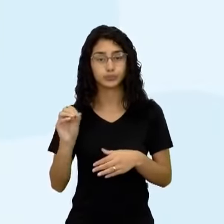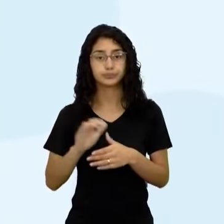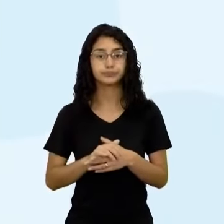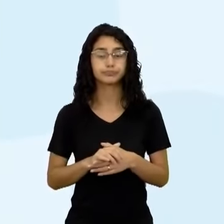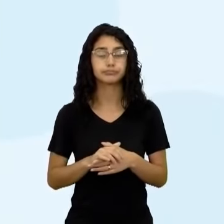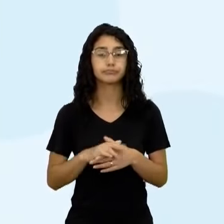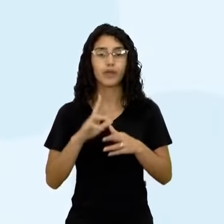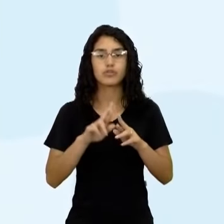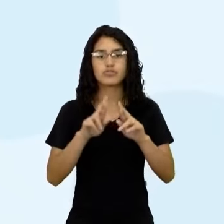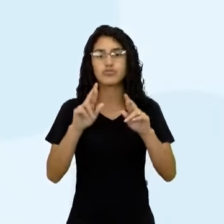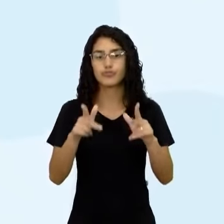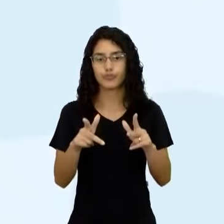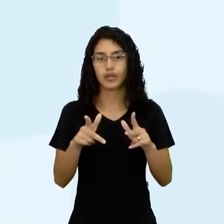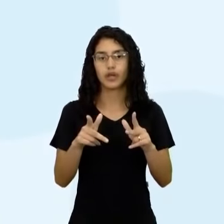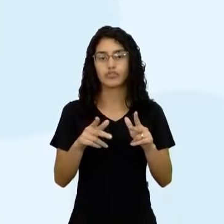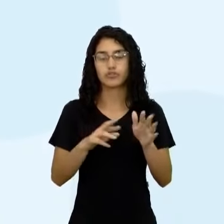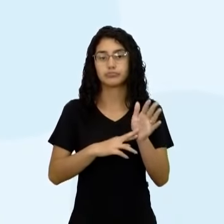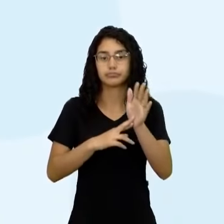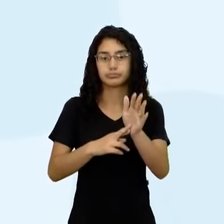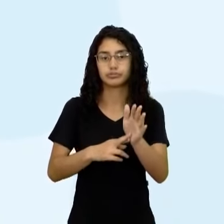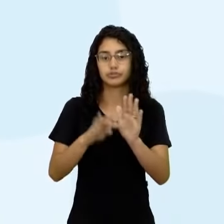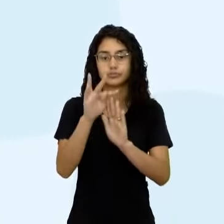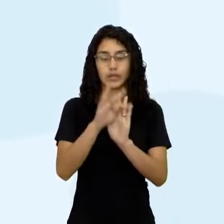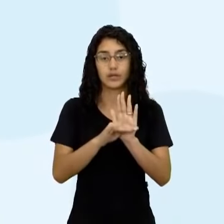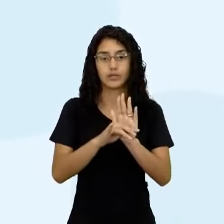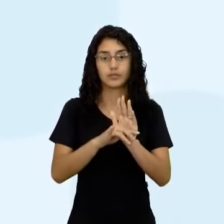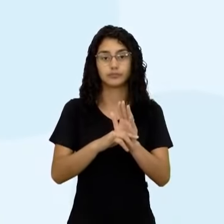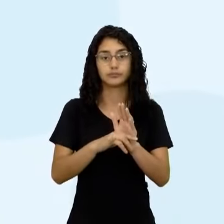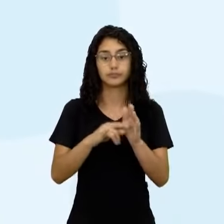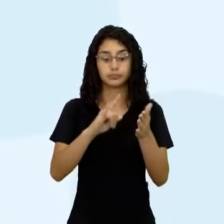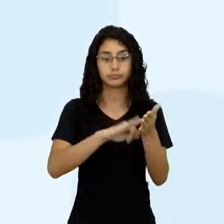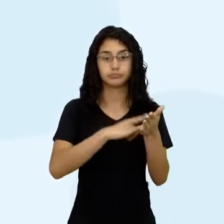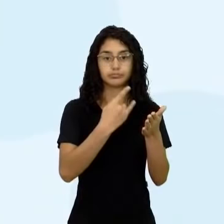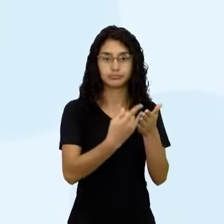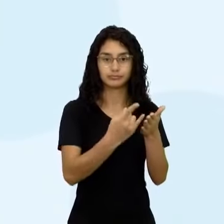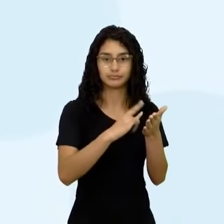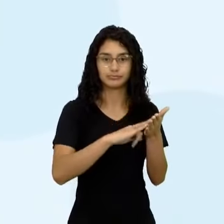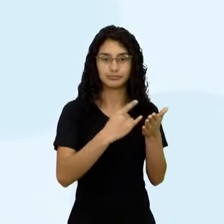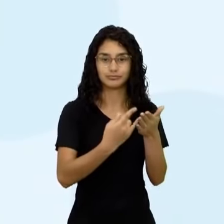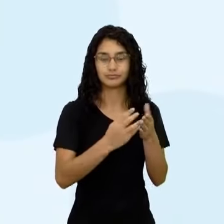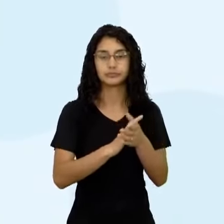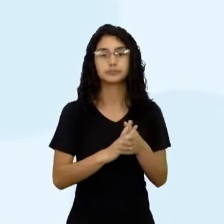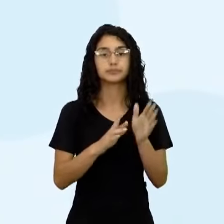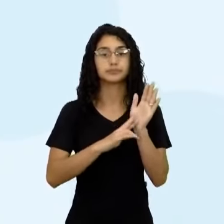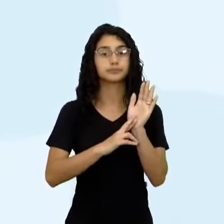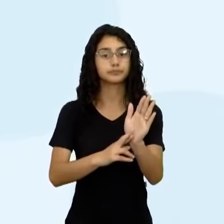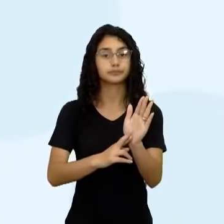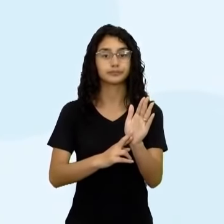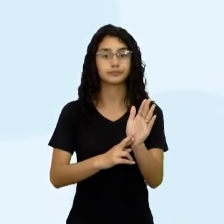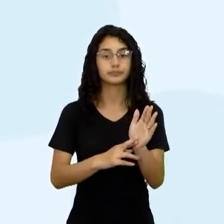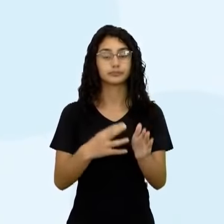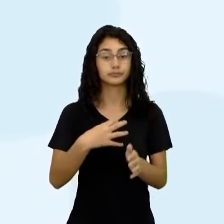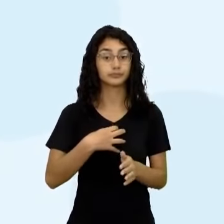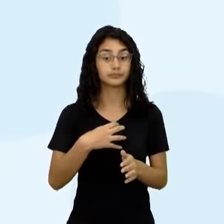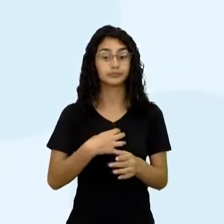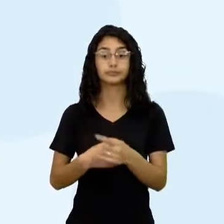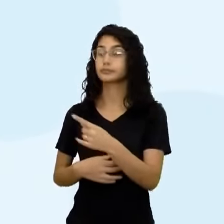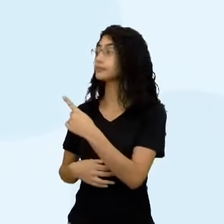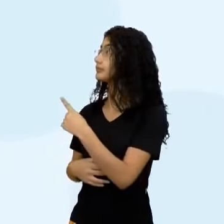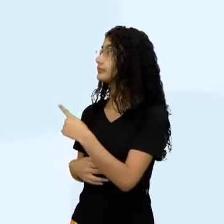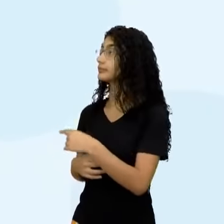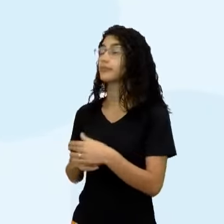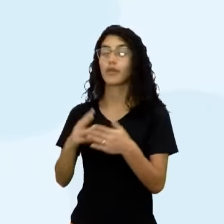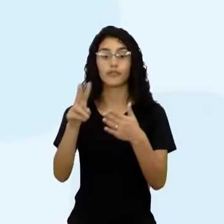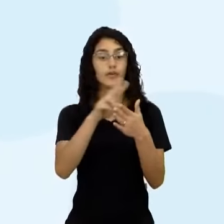forma de transmitir o texto que seria feita por quadrinhos e aí tem aí na tela ela demonstração dos padrinhos dela né não vou fazer a leitura